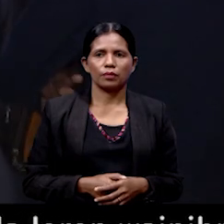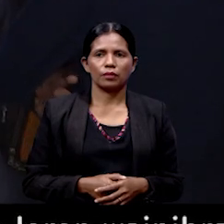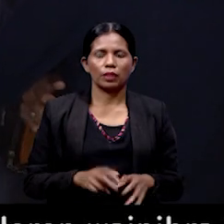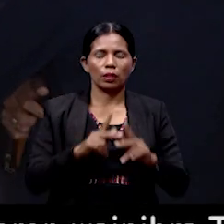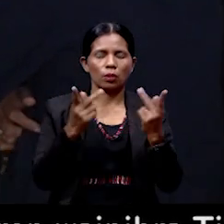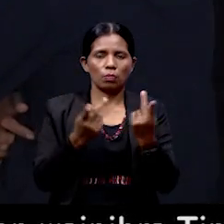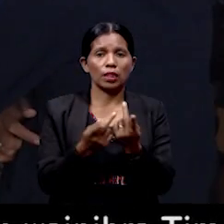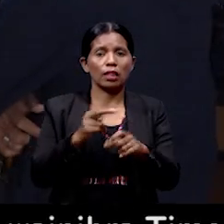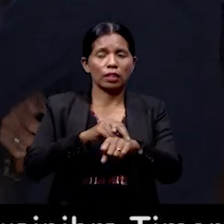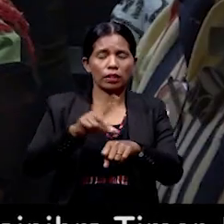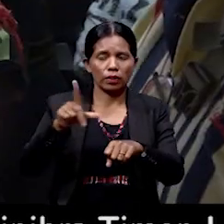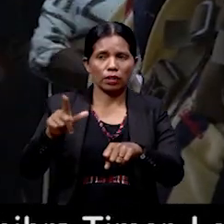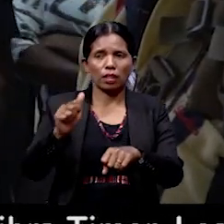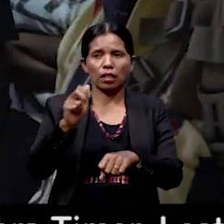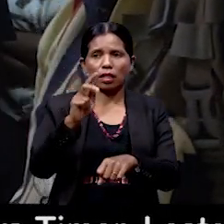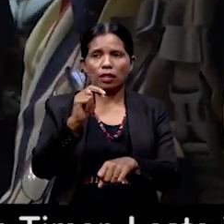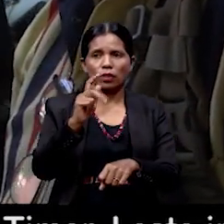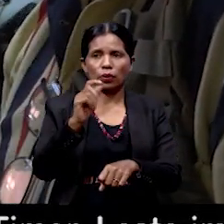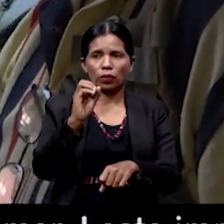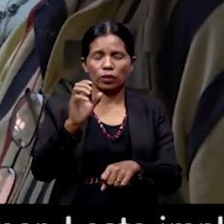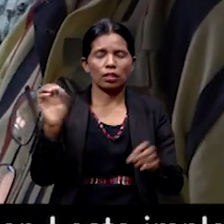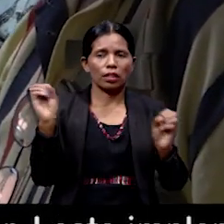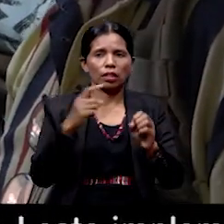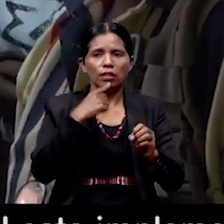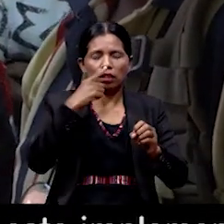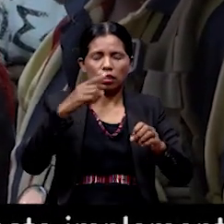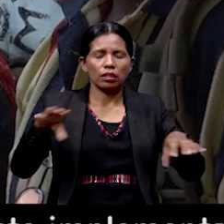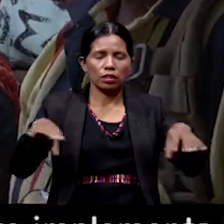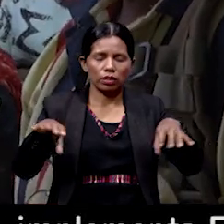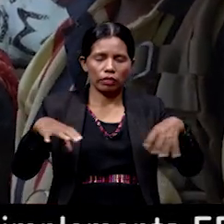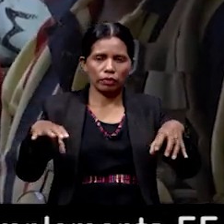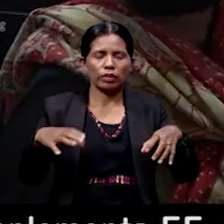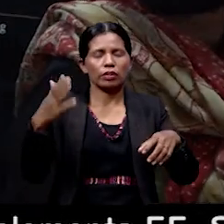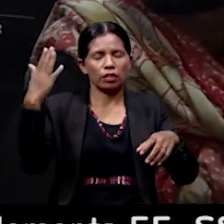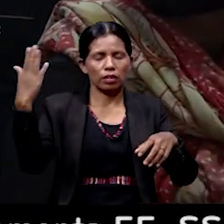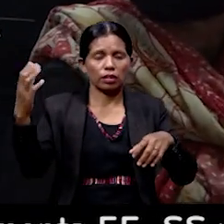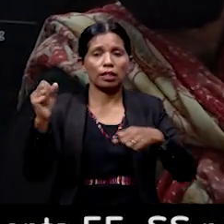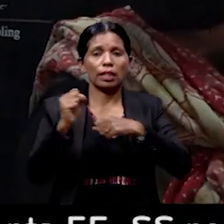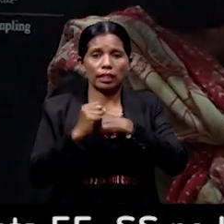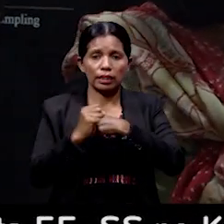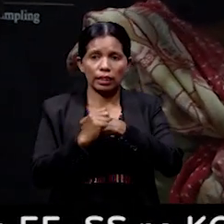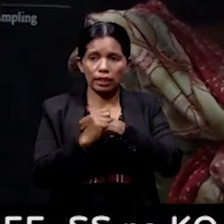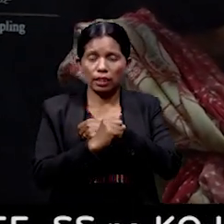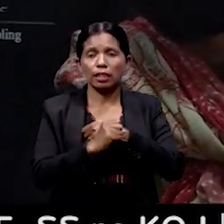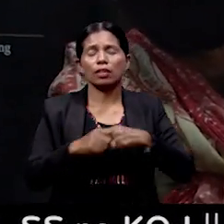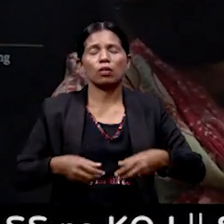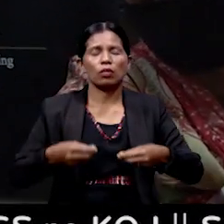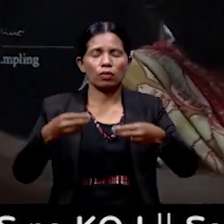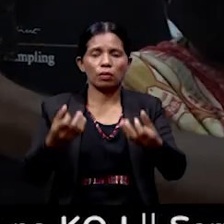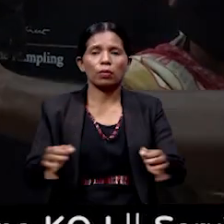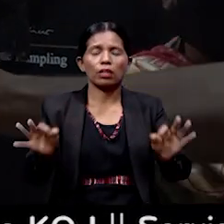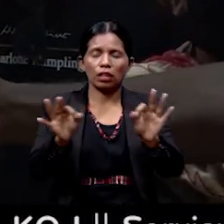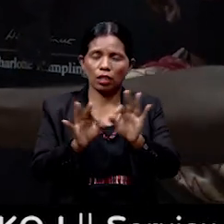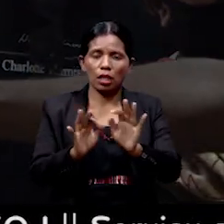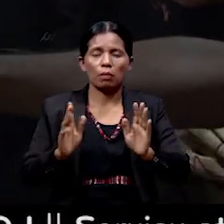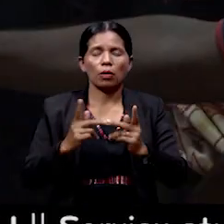Nacional António Soares lamenta o sistema de serviço Instituto Nacional de Segurança Social também foi prioridade para o empresário BOT.